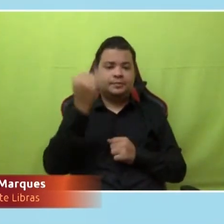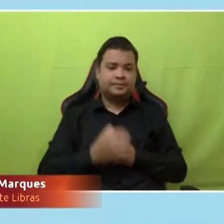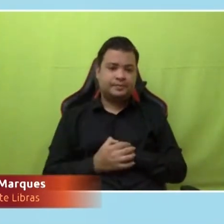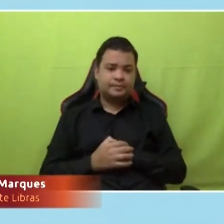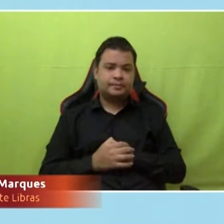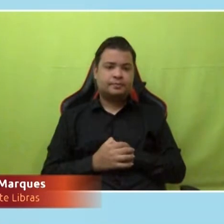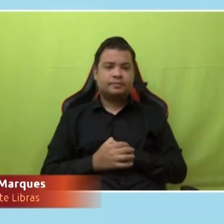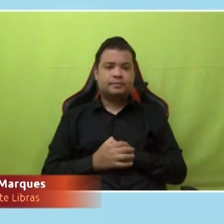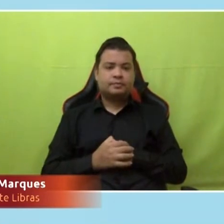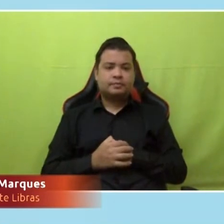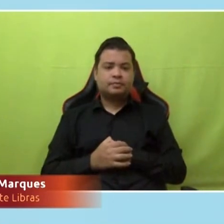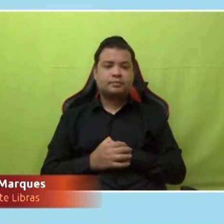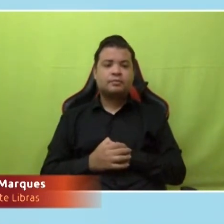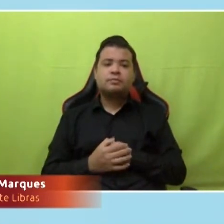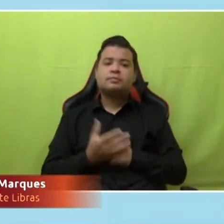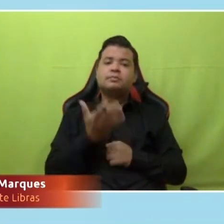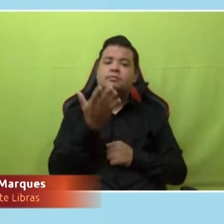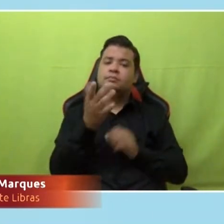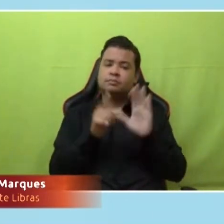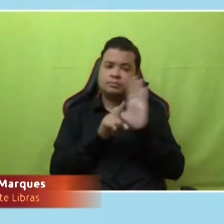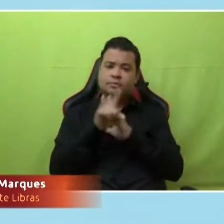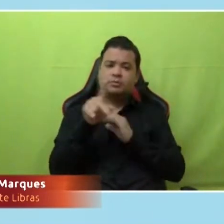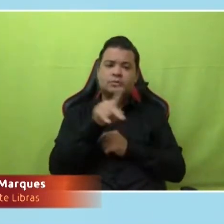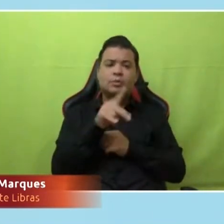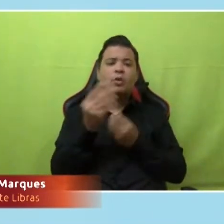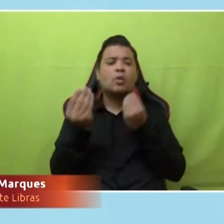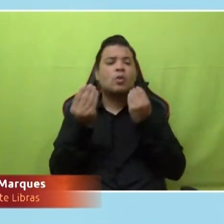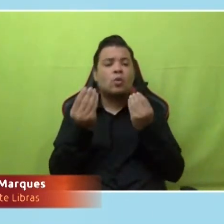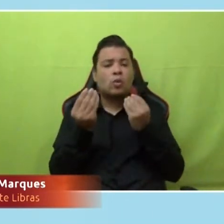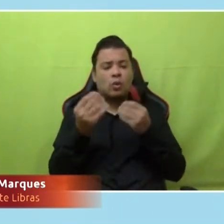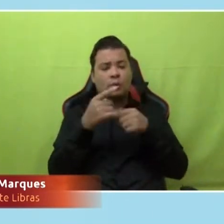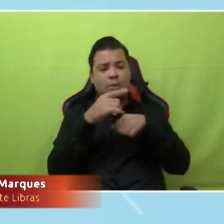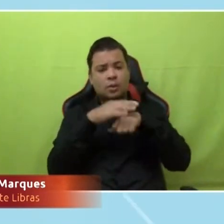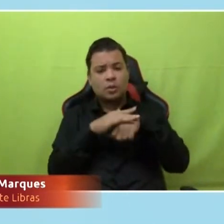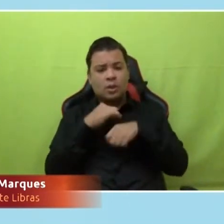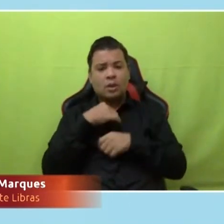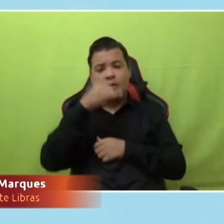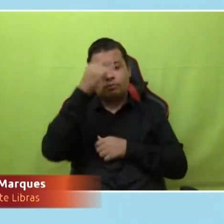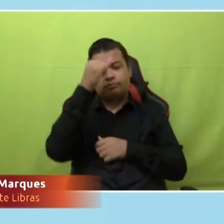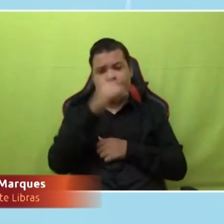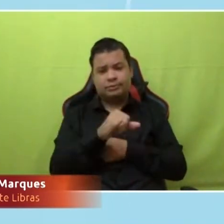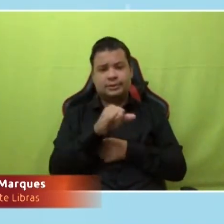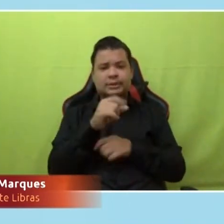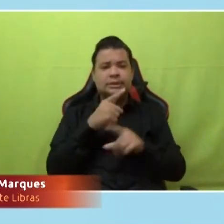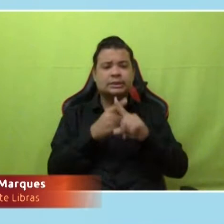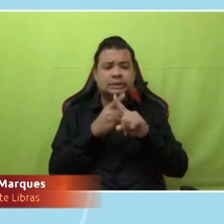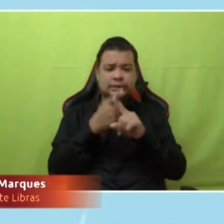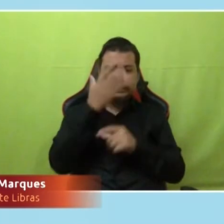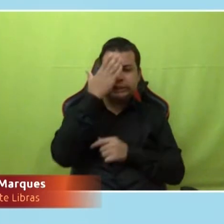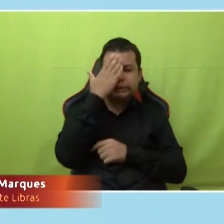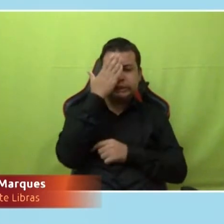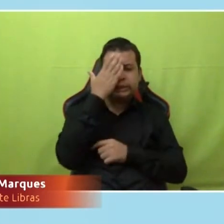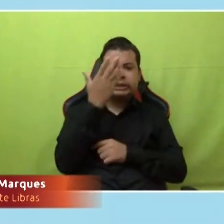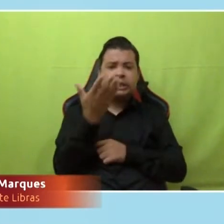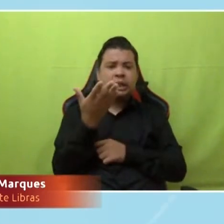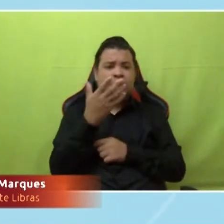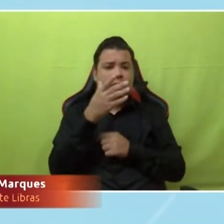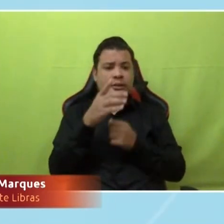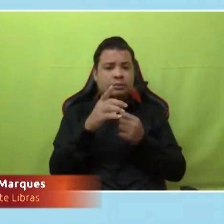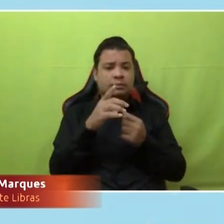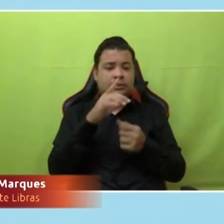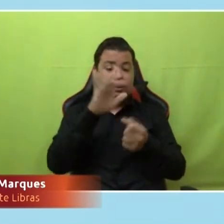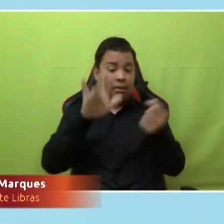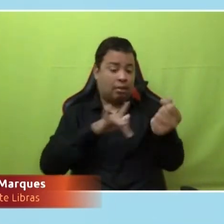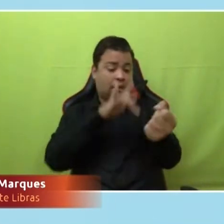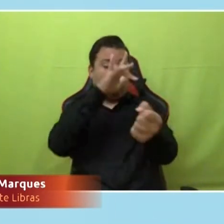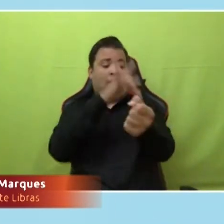E o que fazer, professor, para se prevenir, primeiro, né, da dengue? A gente sabe que é muito difícil evitar ser picado por um mosquito, né, mas tem coisas